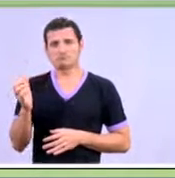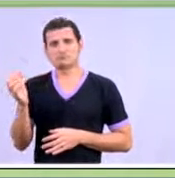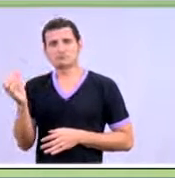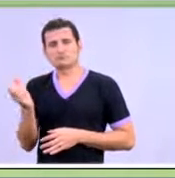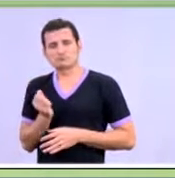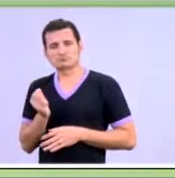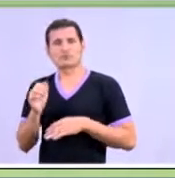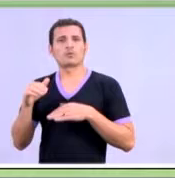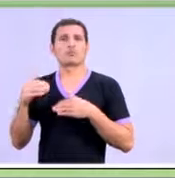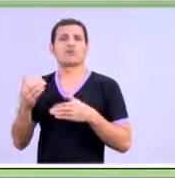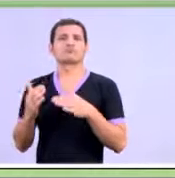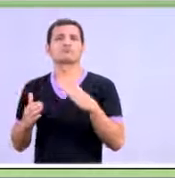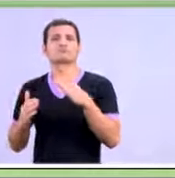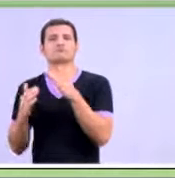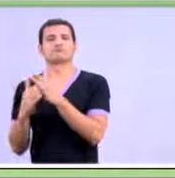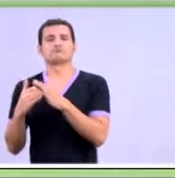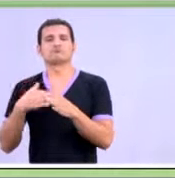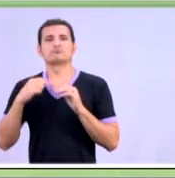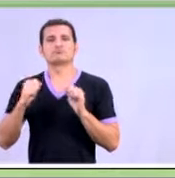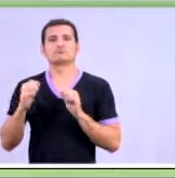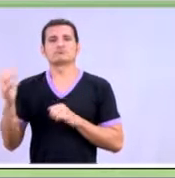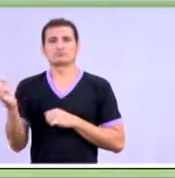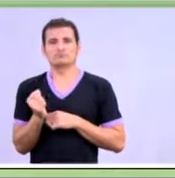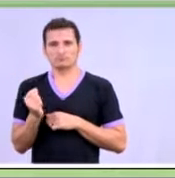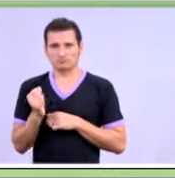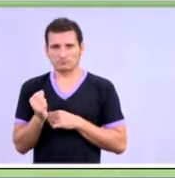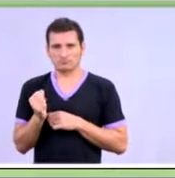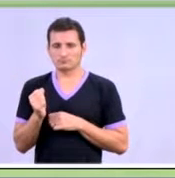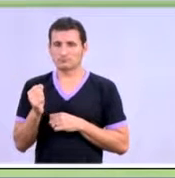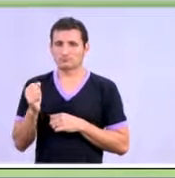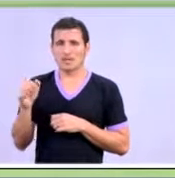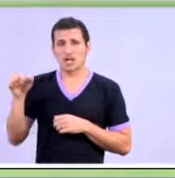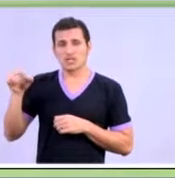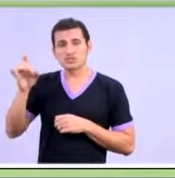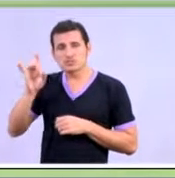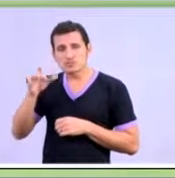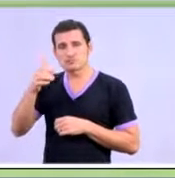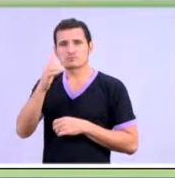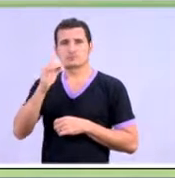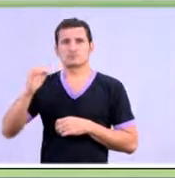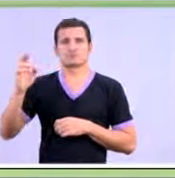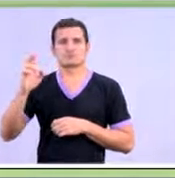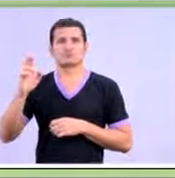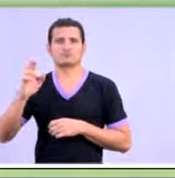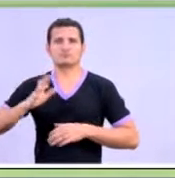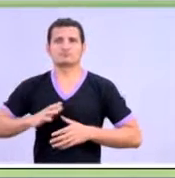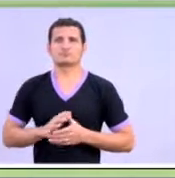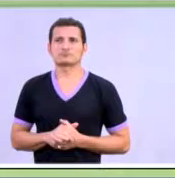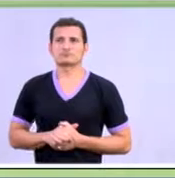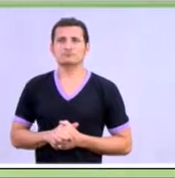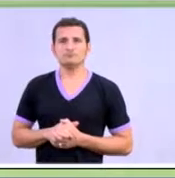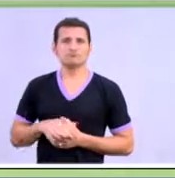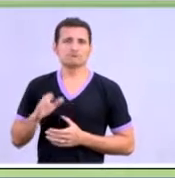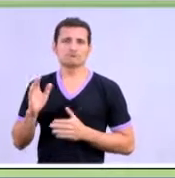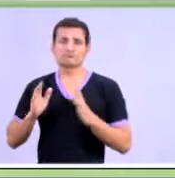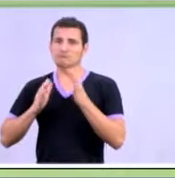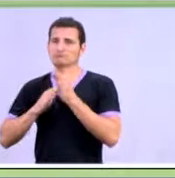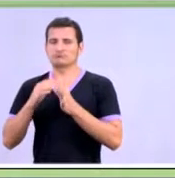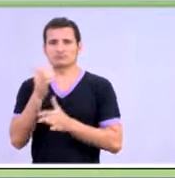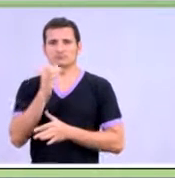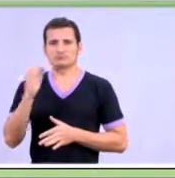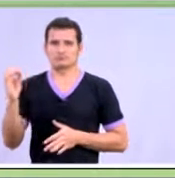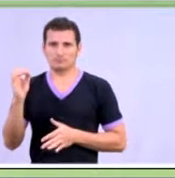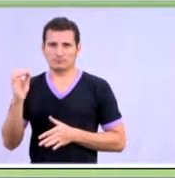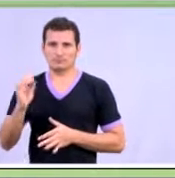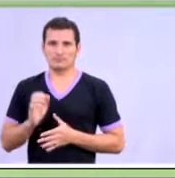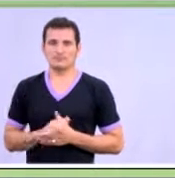maior valor possível que eu posso sacar, sendo que eu só tenho um saldo de R$100? O maior seria 100, né?